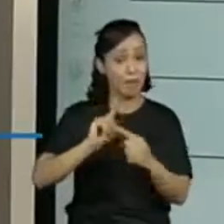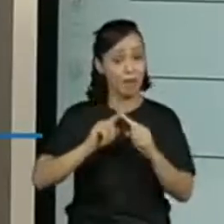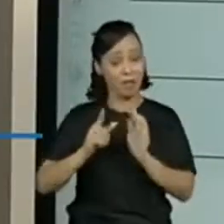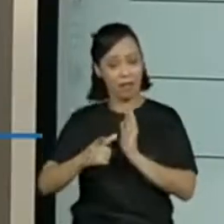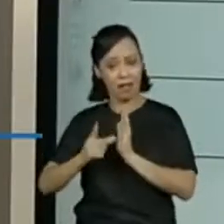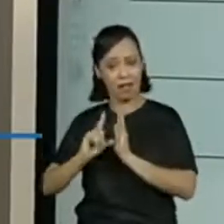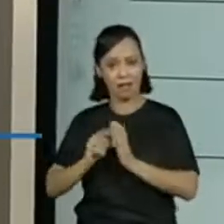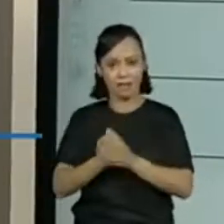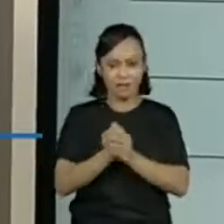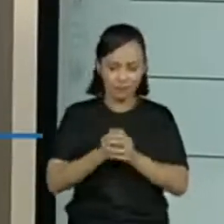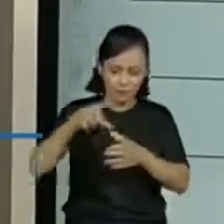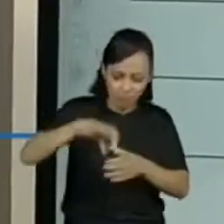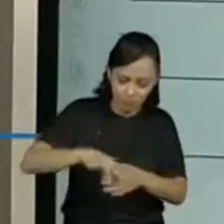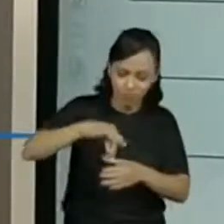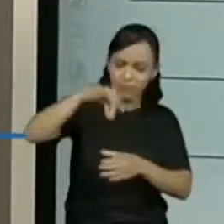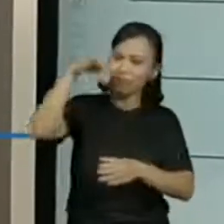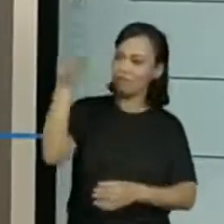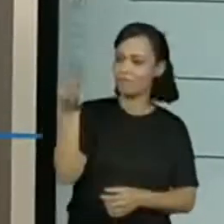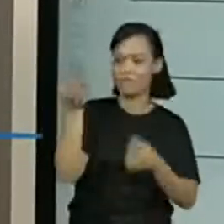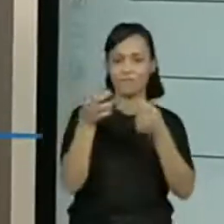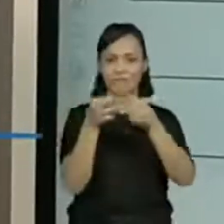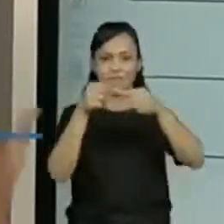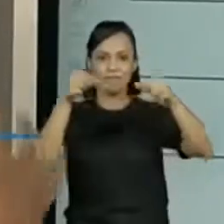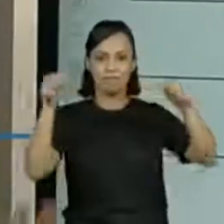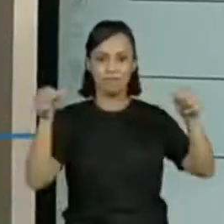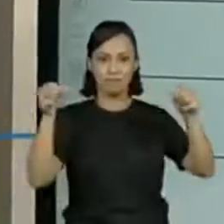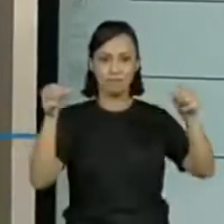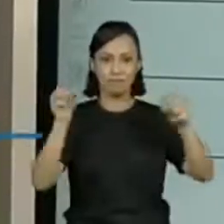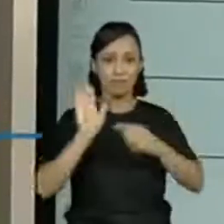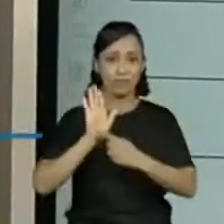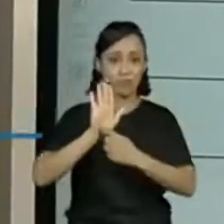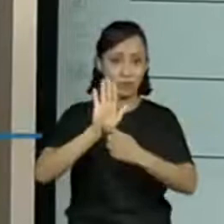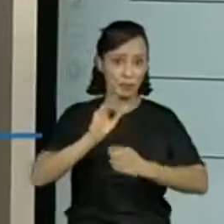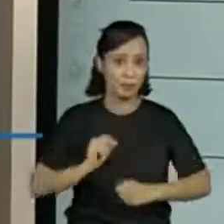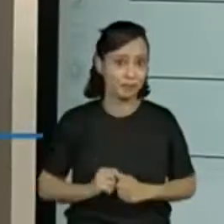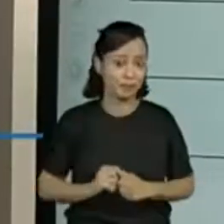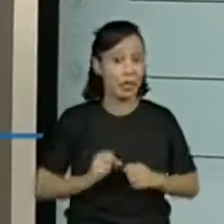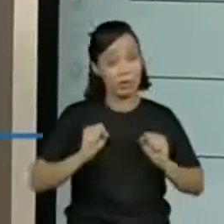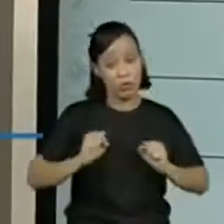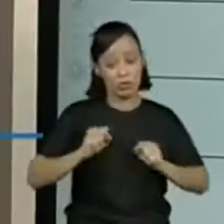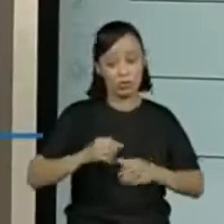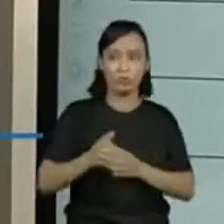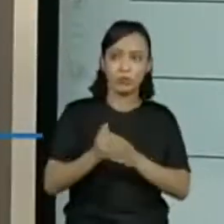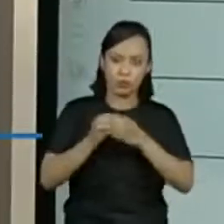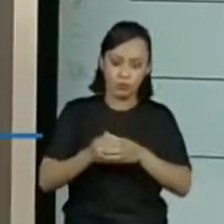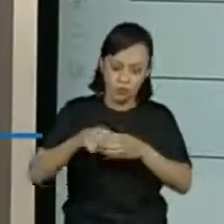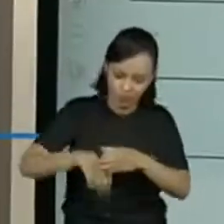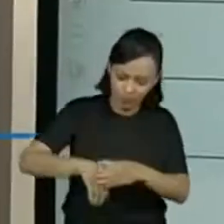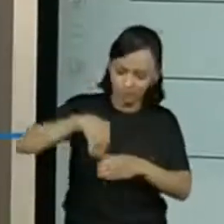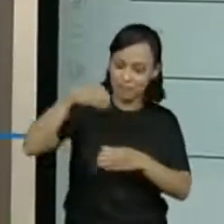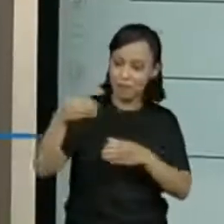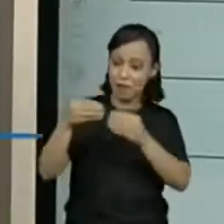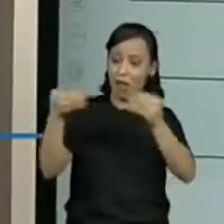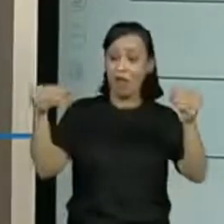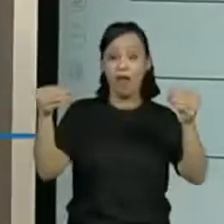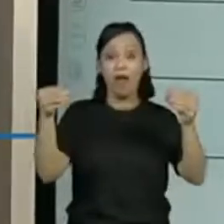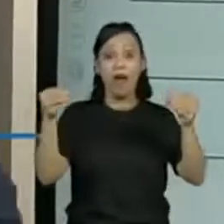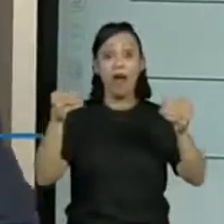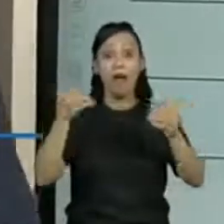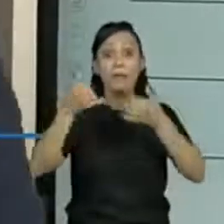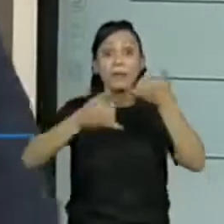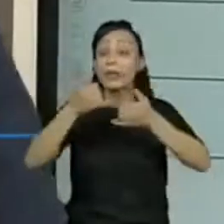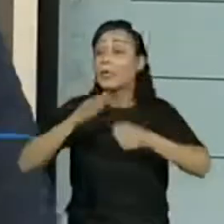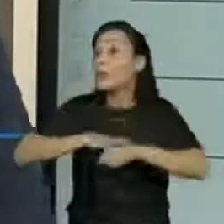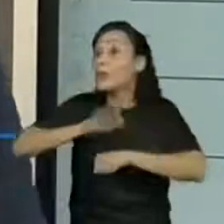possa fazer as escritas da brincadeira preferida talvez ela pode sortear a sua brincadeira professora de ver